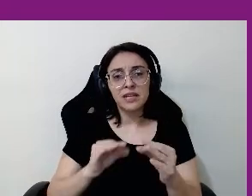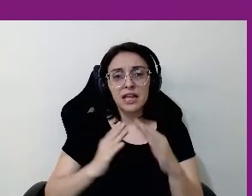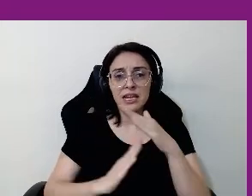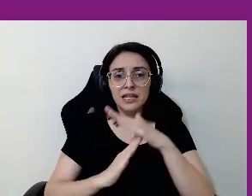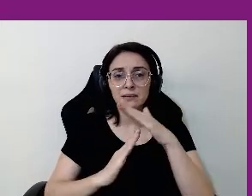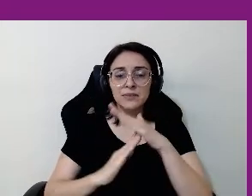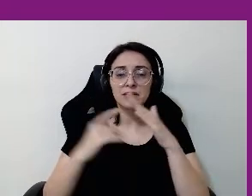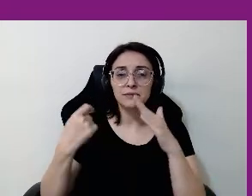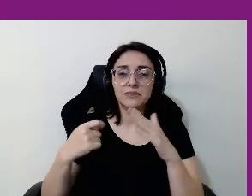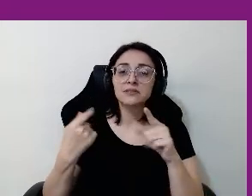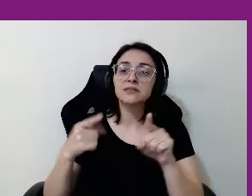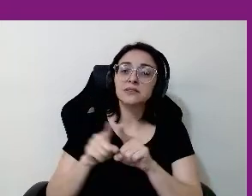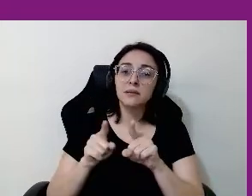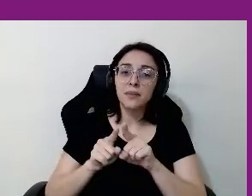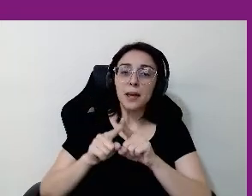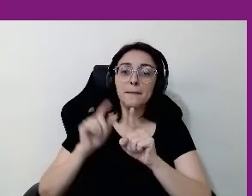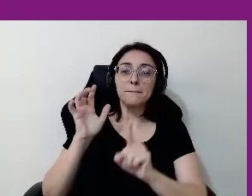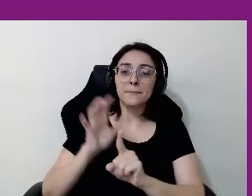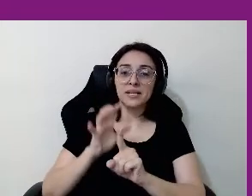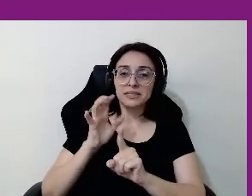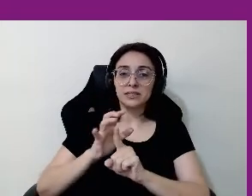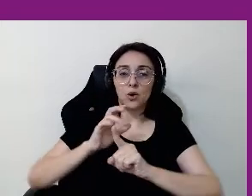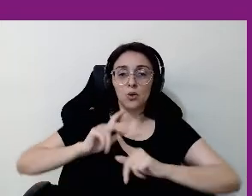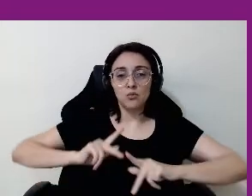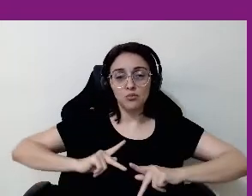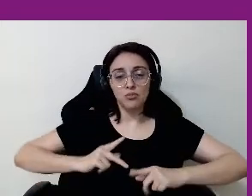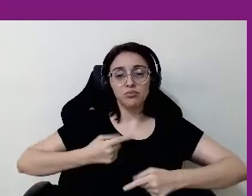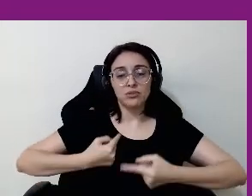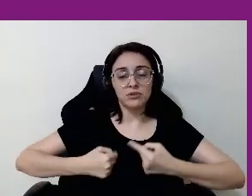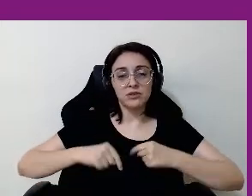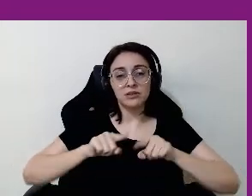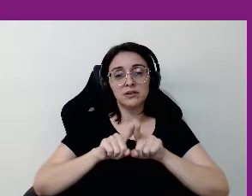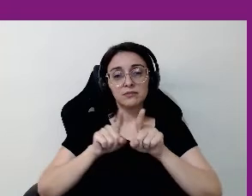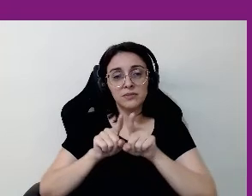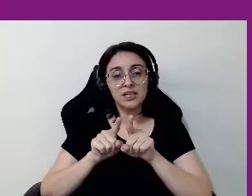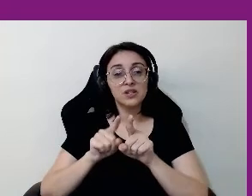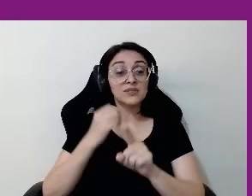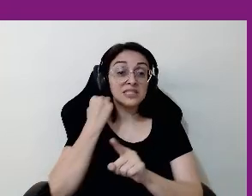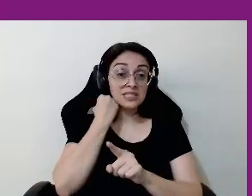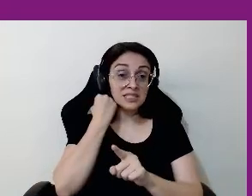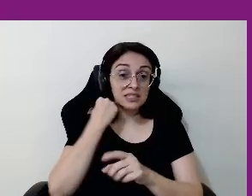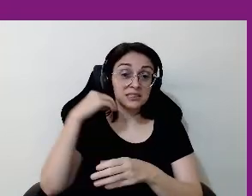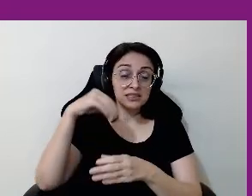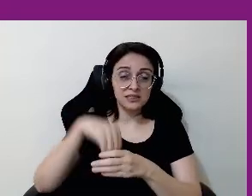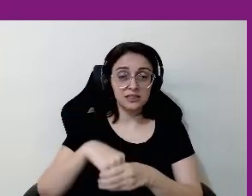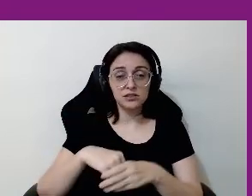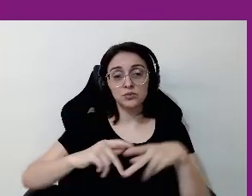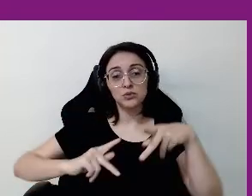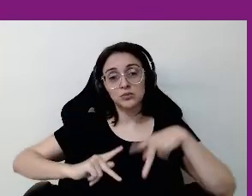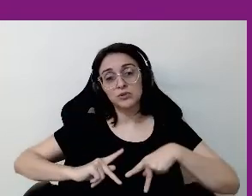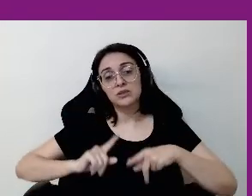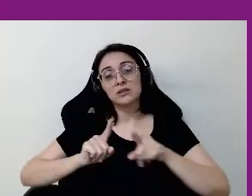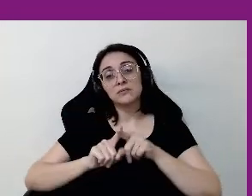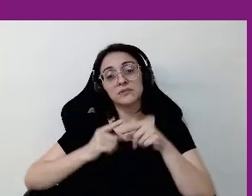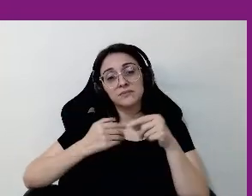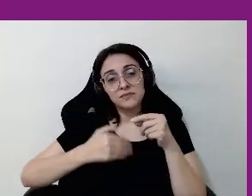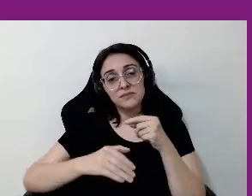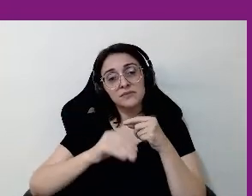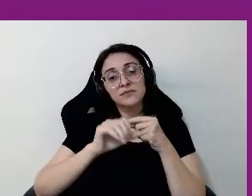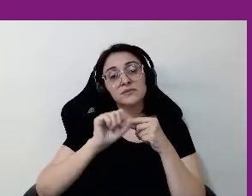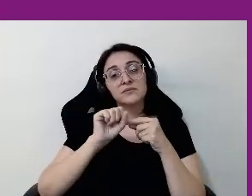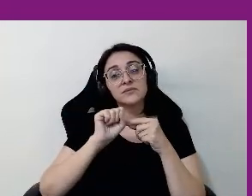limitar a pressão transpulmonar e, consequentemente, o estresse induzido no pulmão e o strain e,